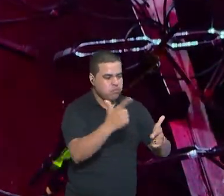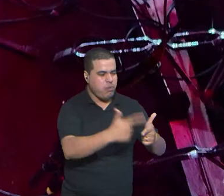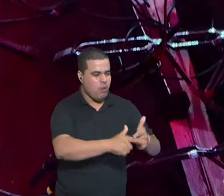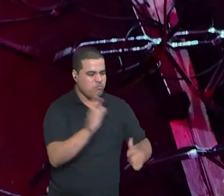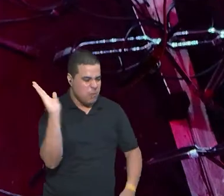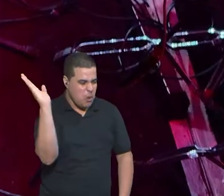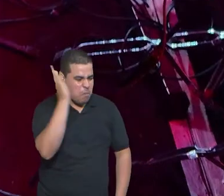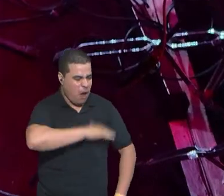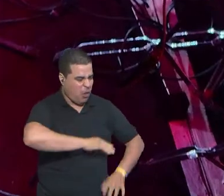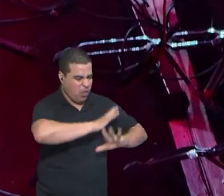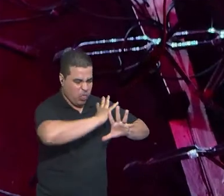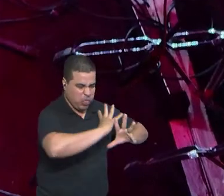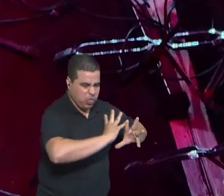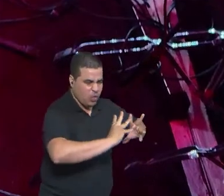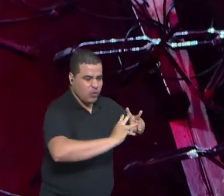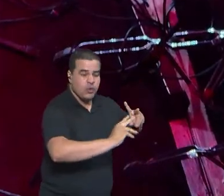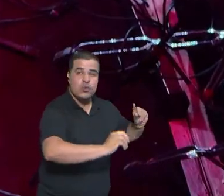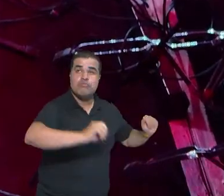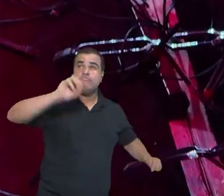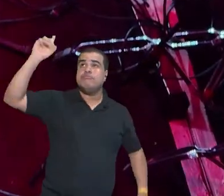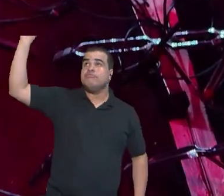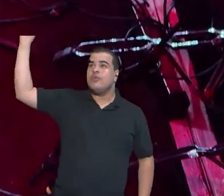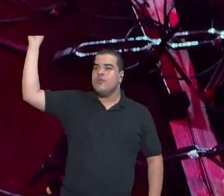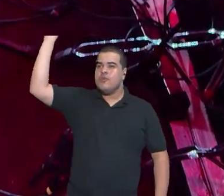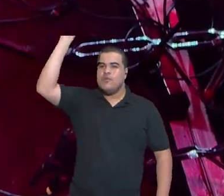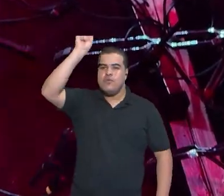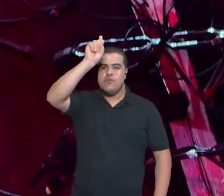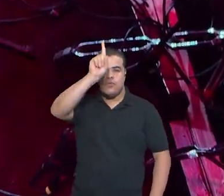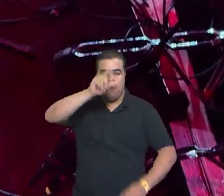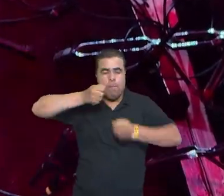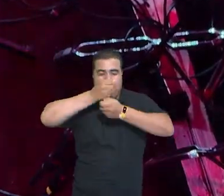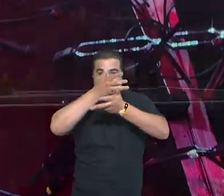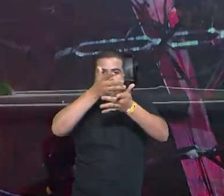destruindo mal a chuva